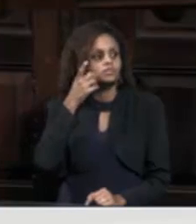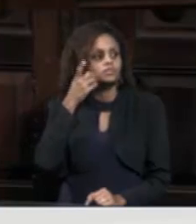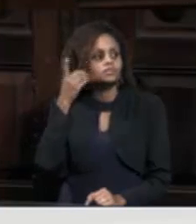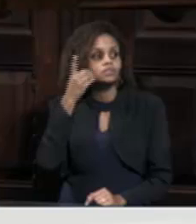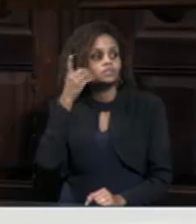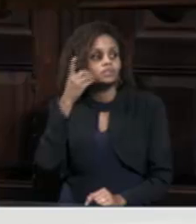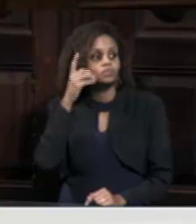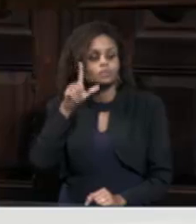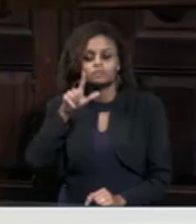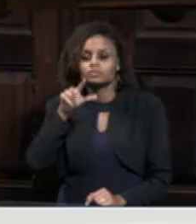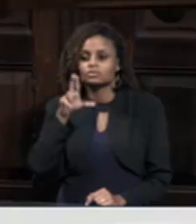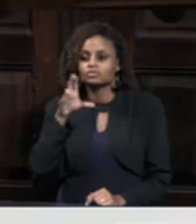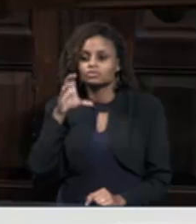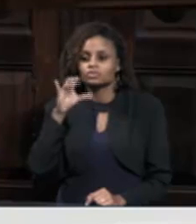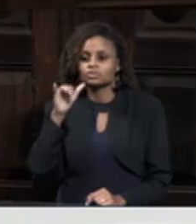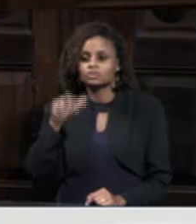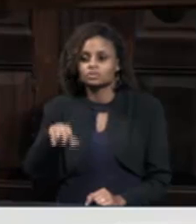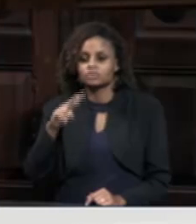Lucinha,